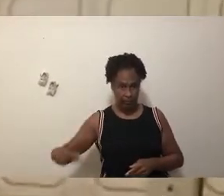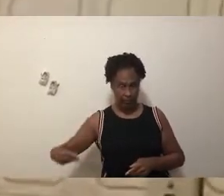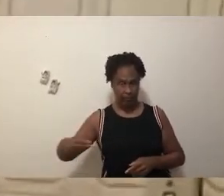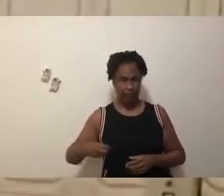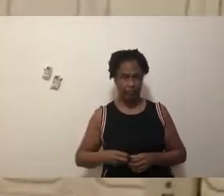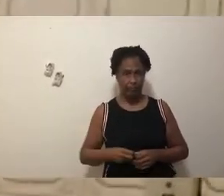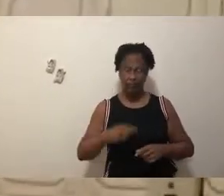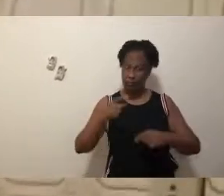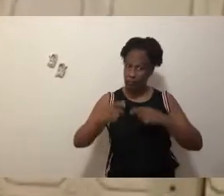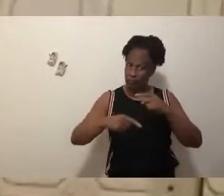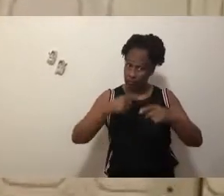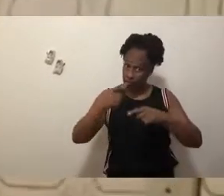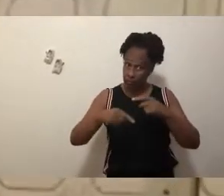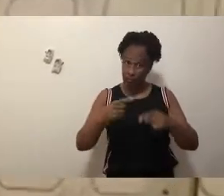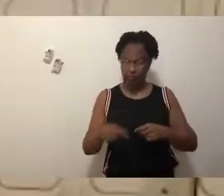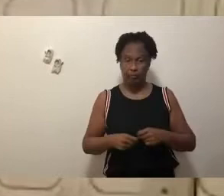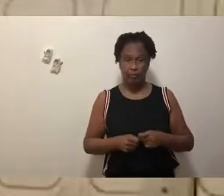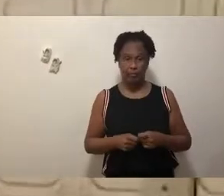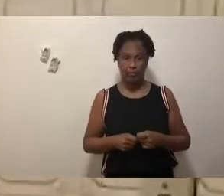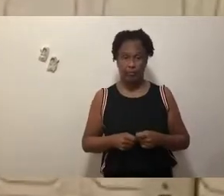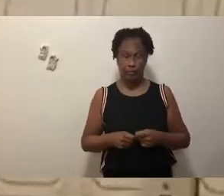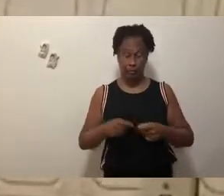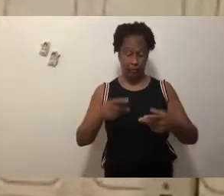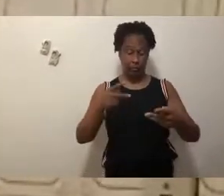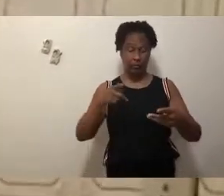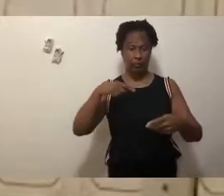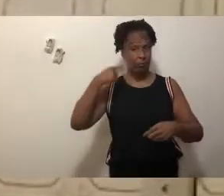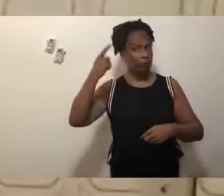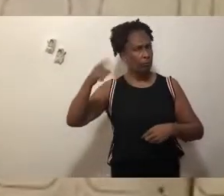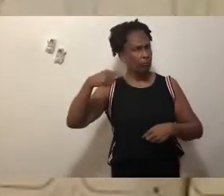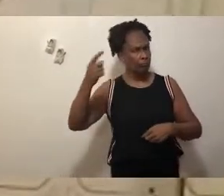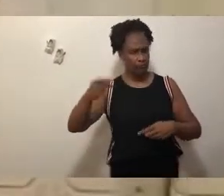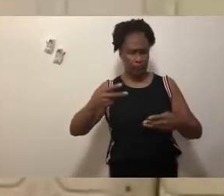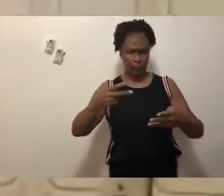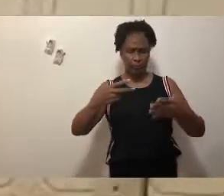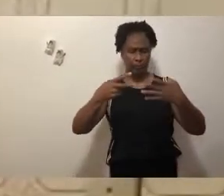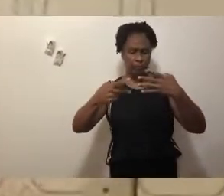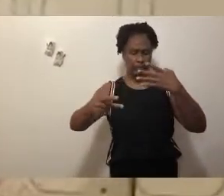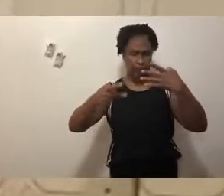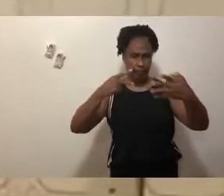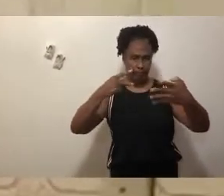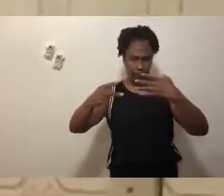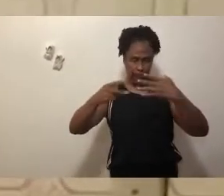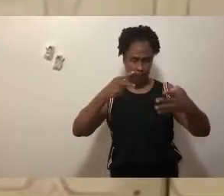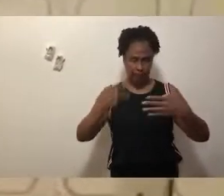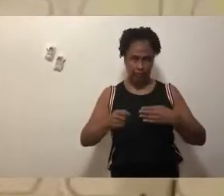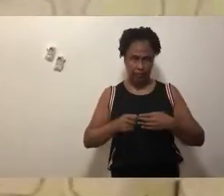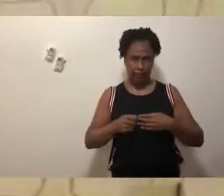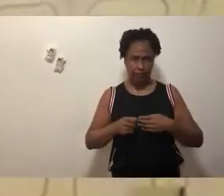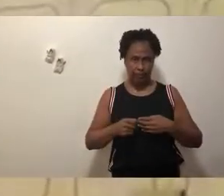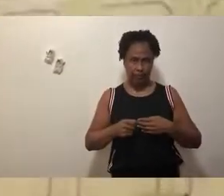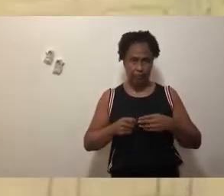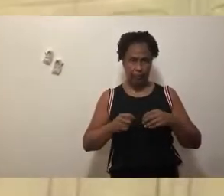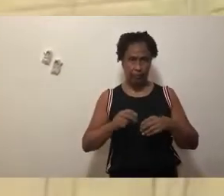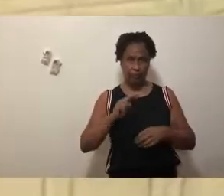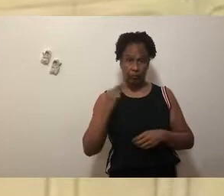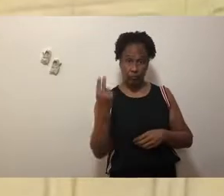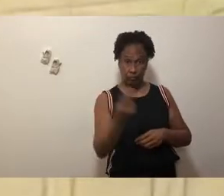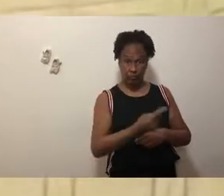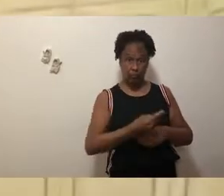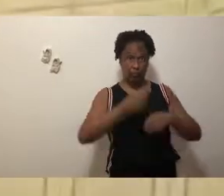Em seguida, propôs-lhe outra parábola. O reino dos céus